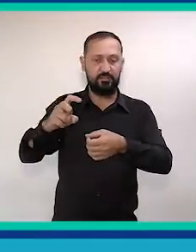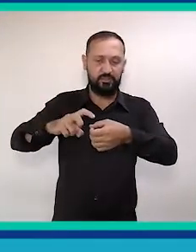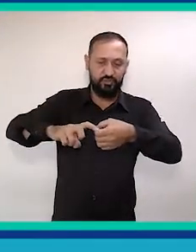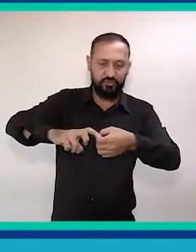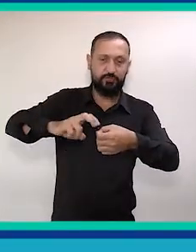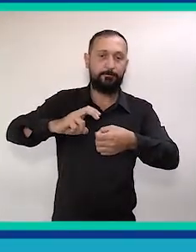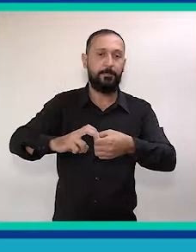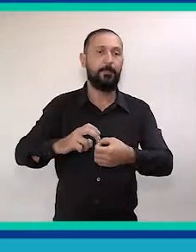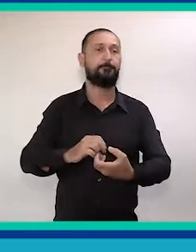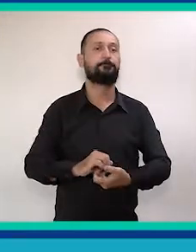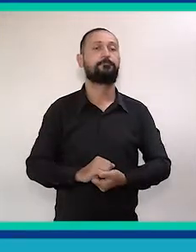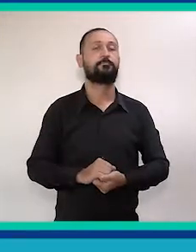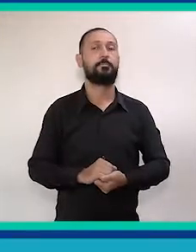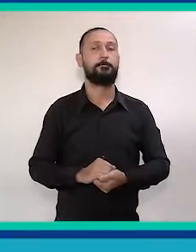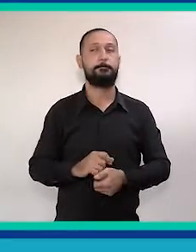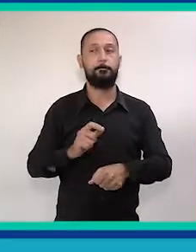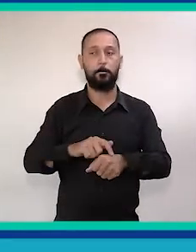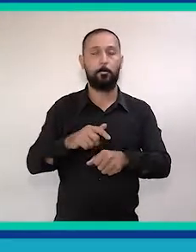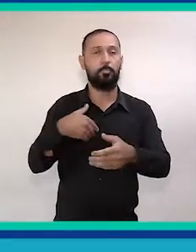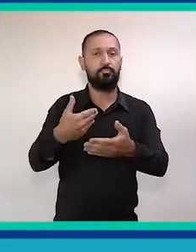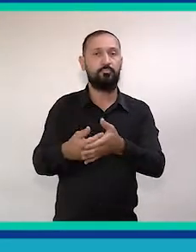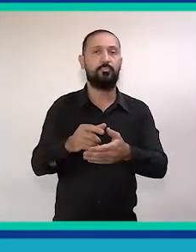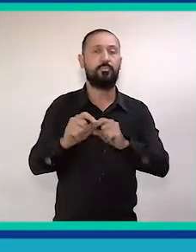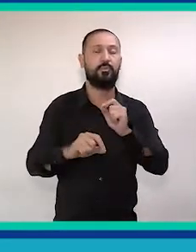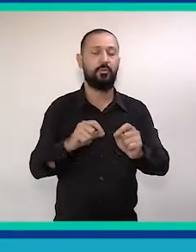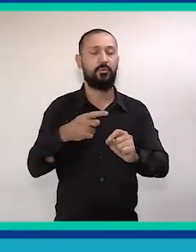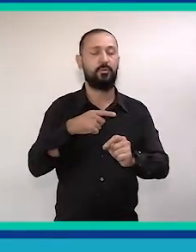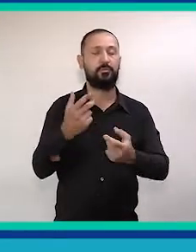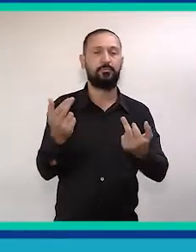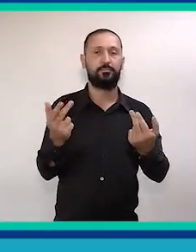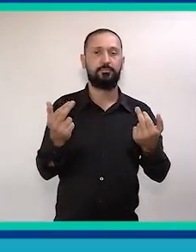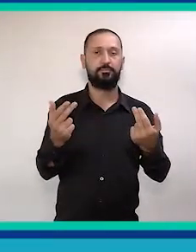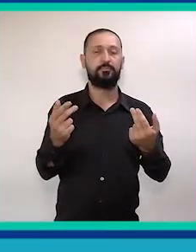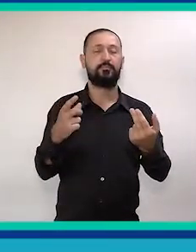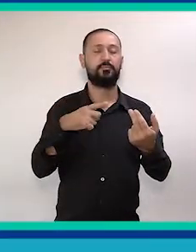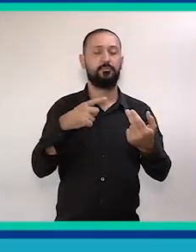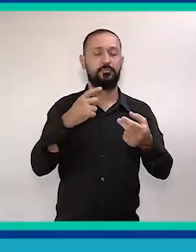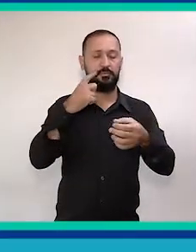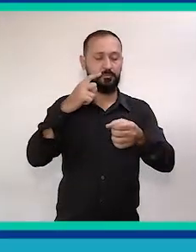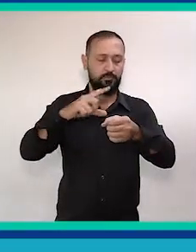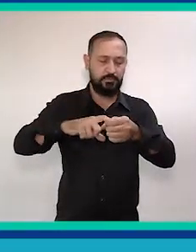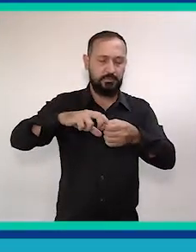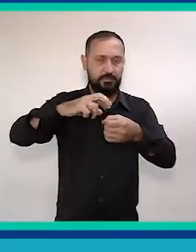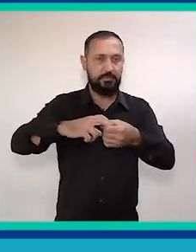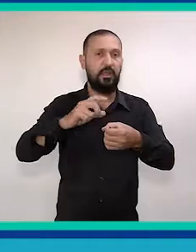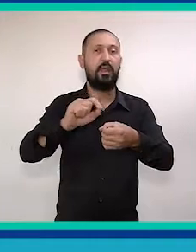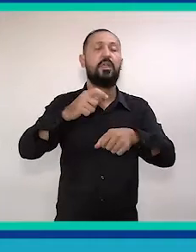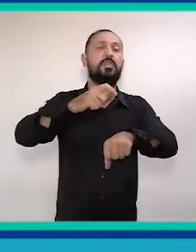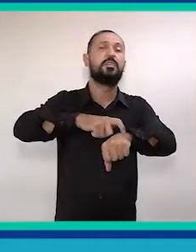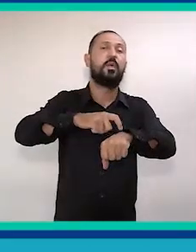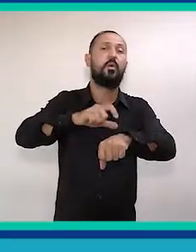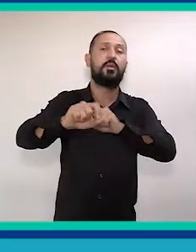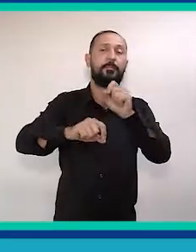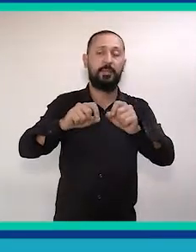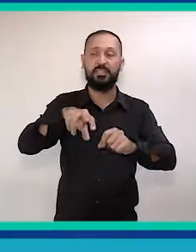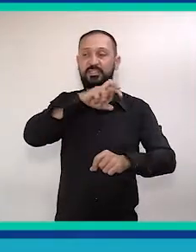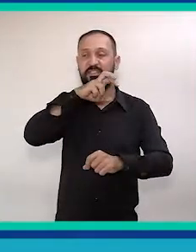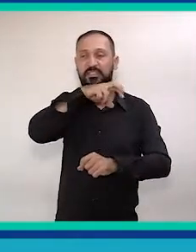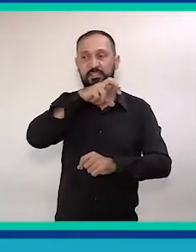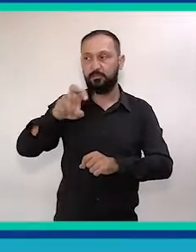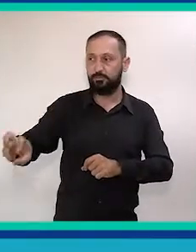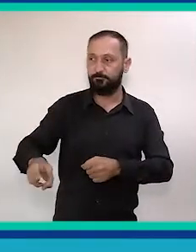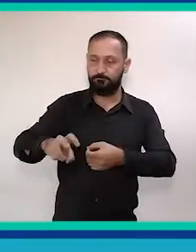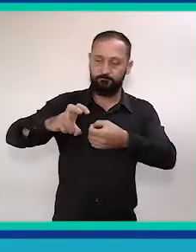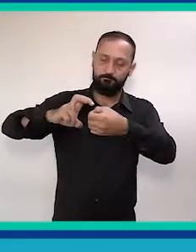de veneno de serpente. Então, o processo de extração é o mesmo processo de ordenha que eu estou comentando aqui, é quando a